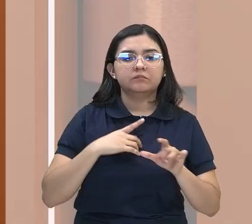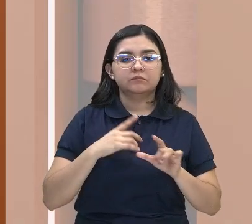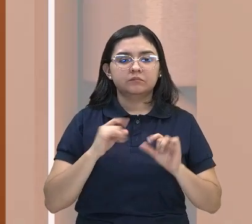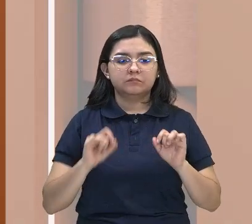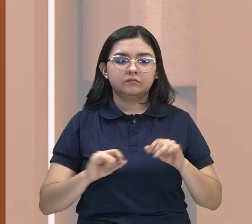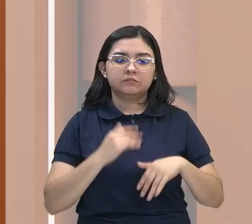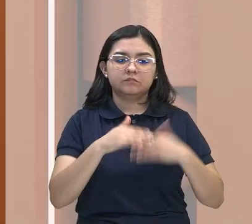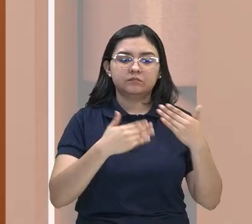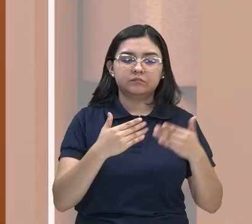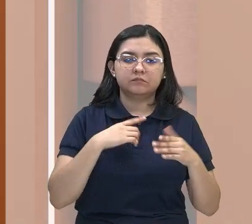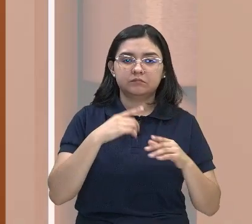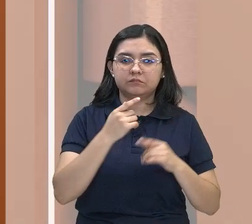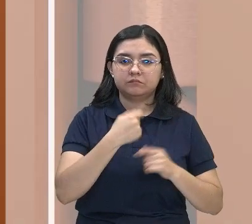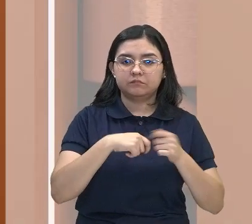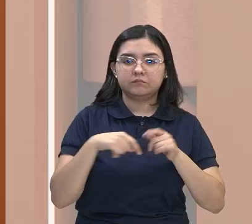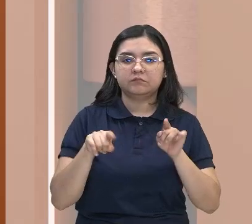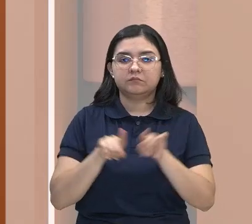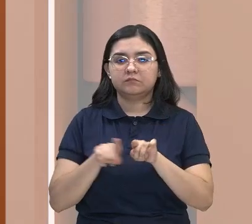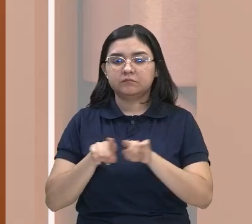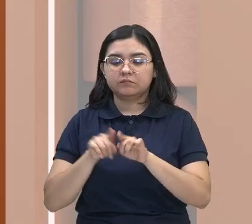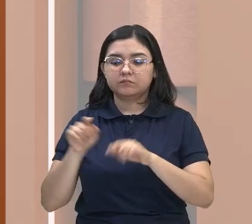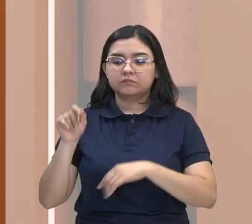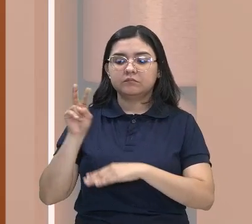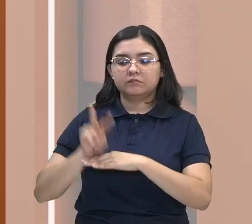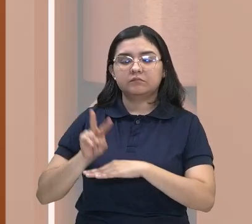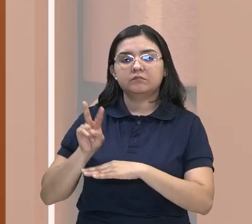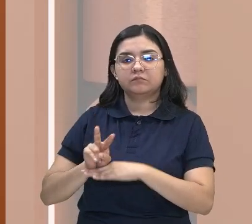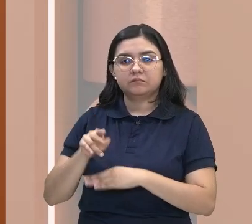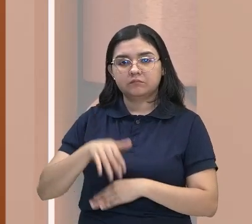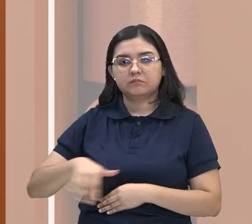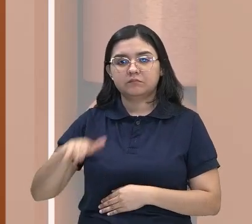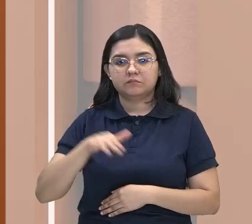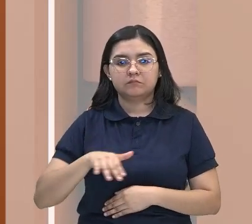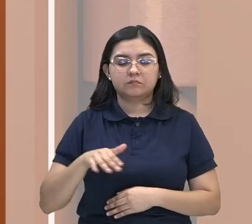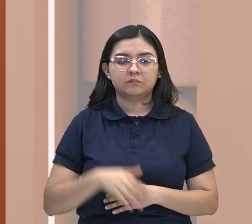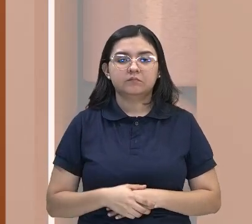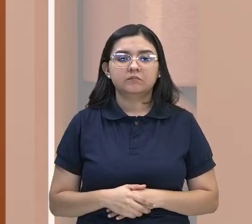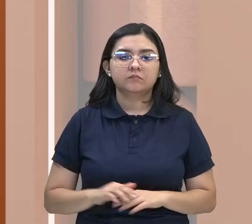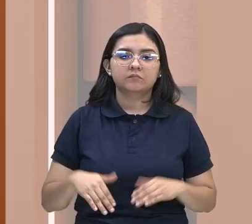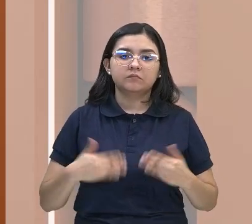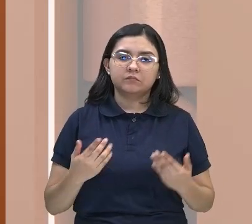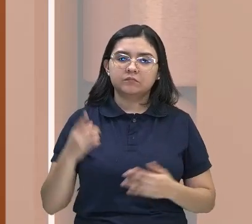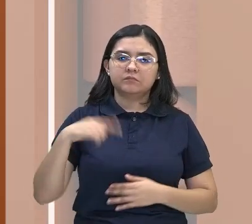desenvolvimento econômico com preservação